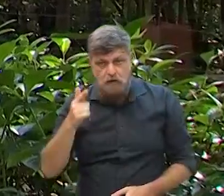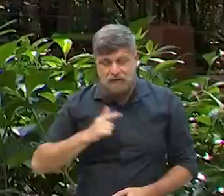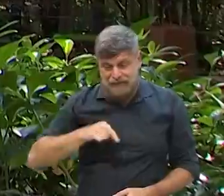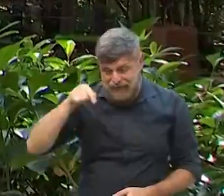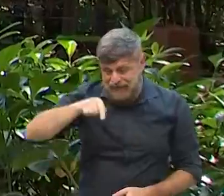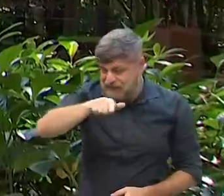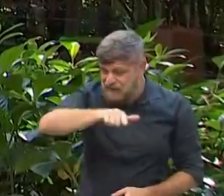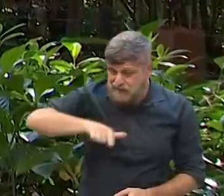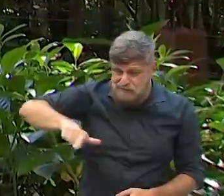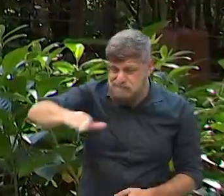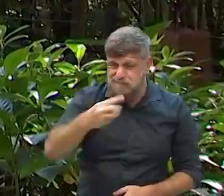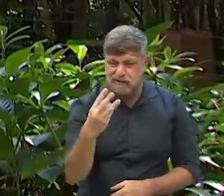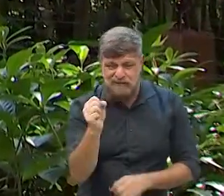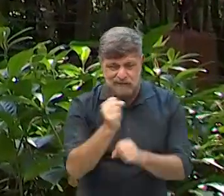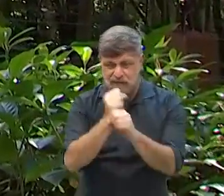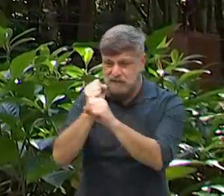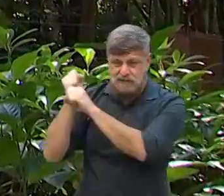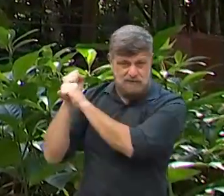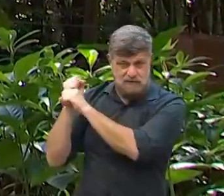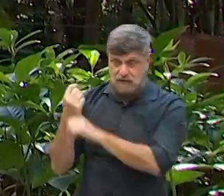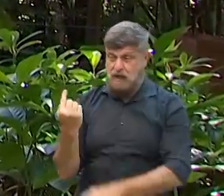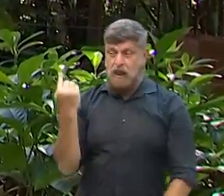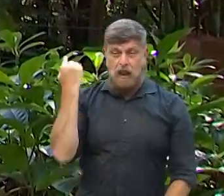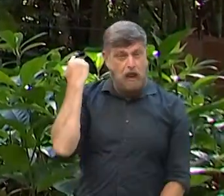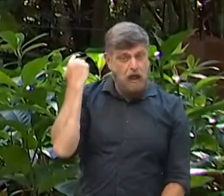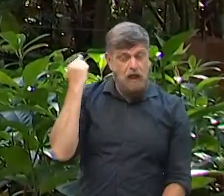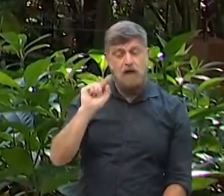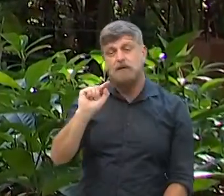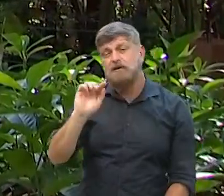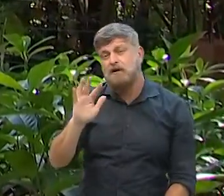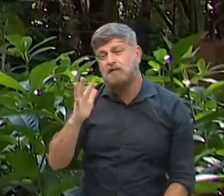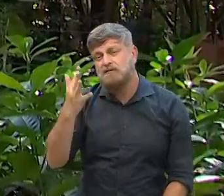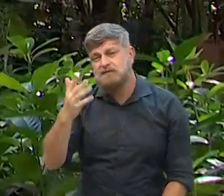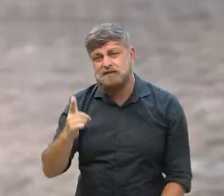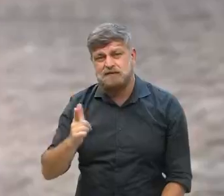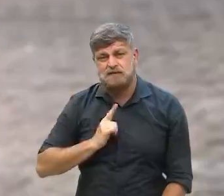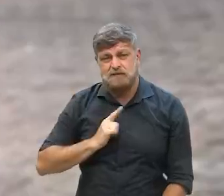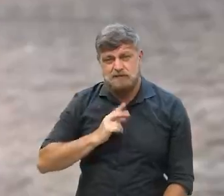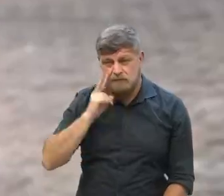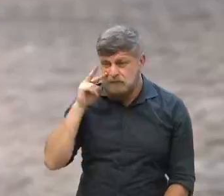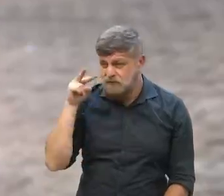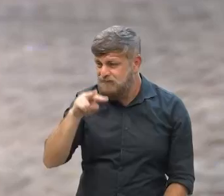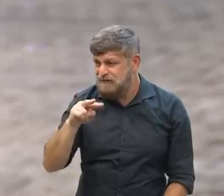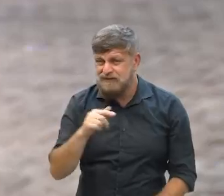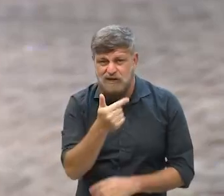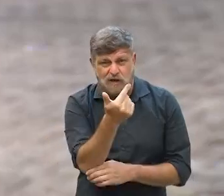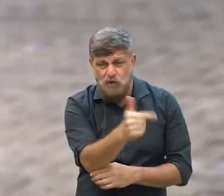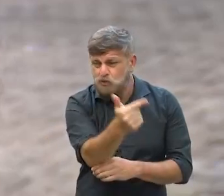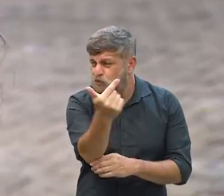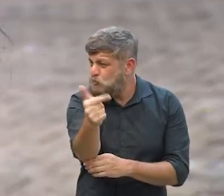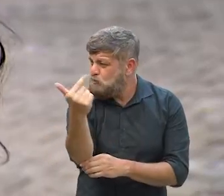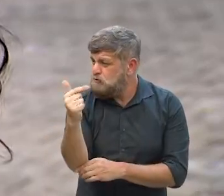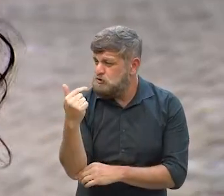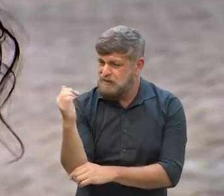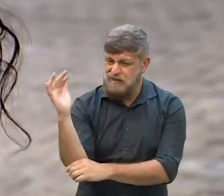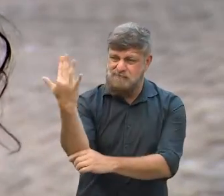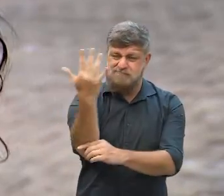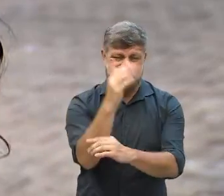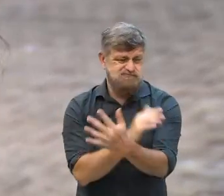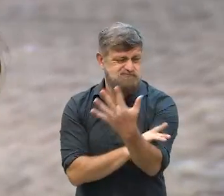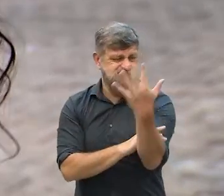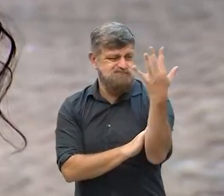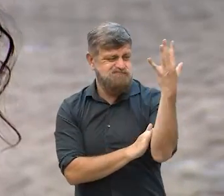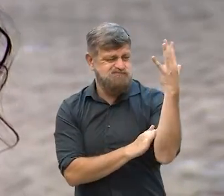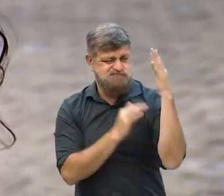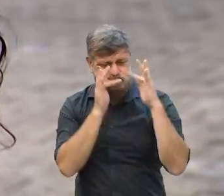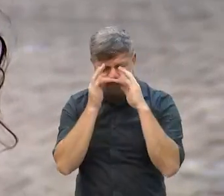uma área que há 30 anos atrás, você podia observar que talvez não tinha essa cobertura vegetal que a gente tem